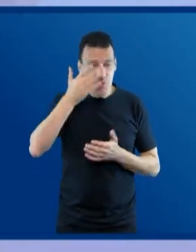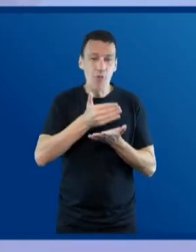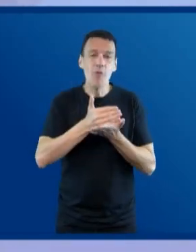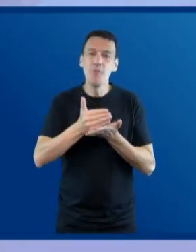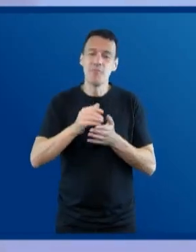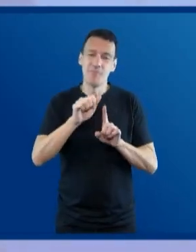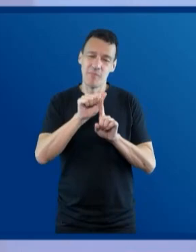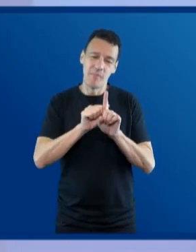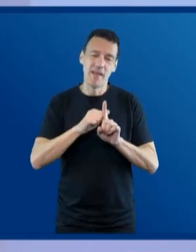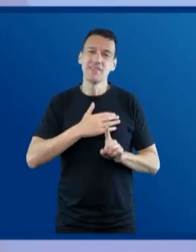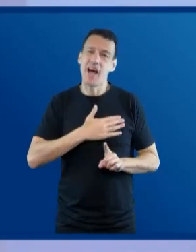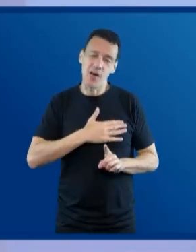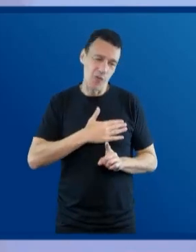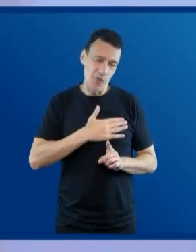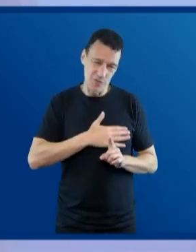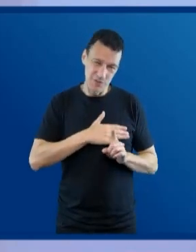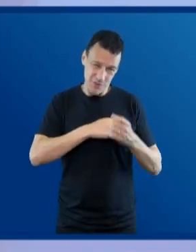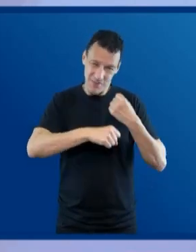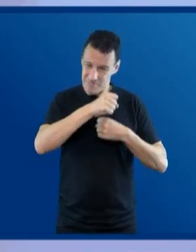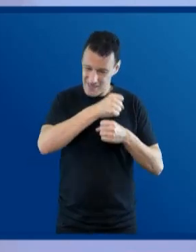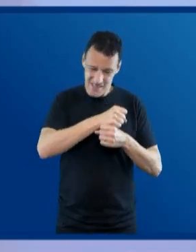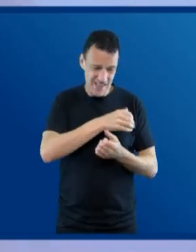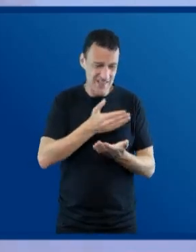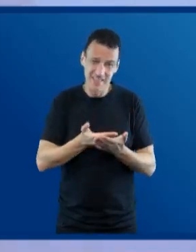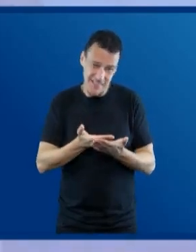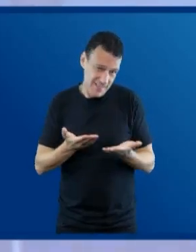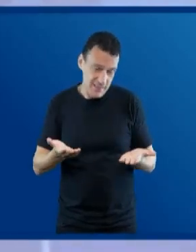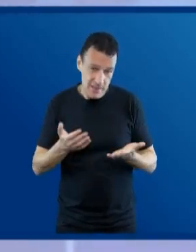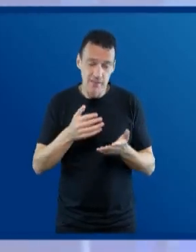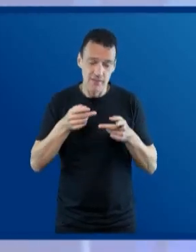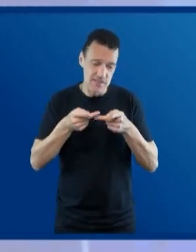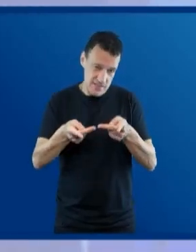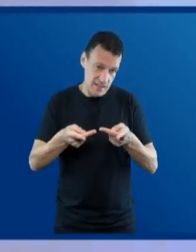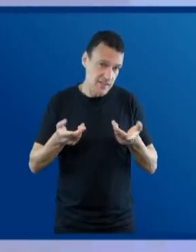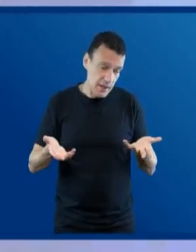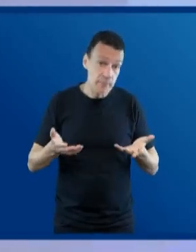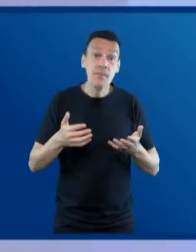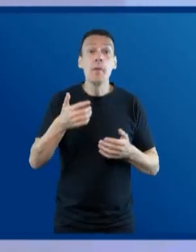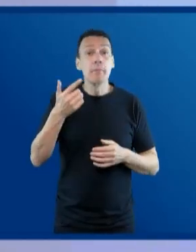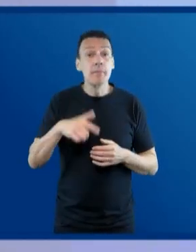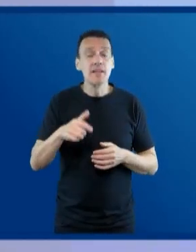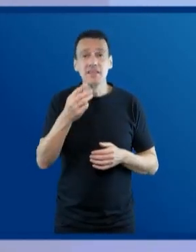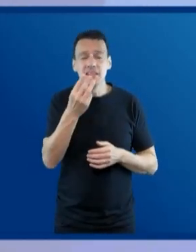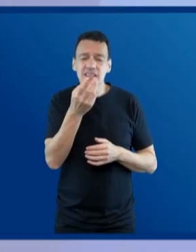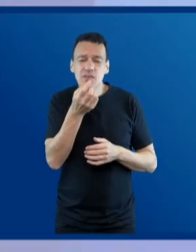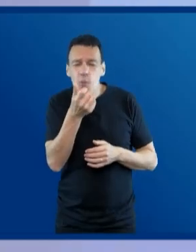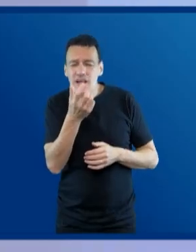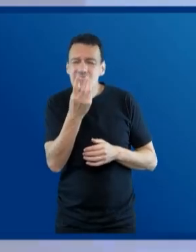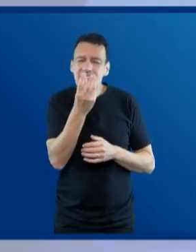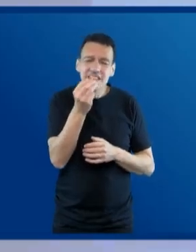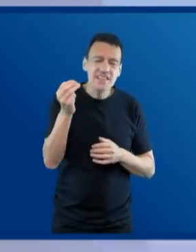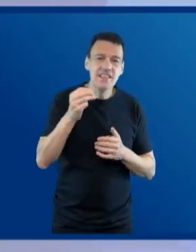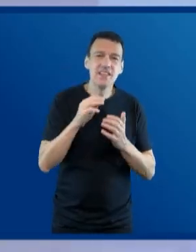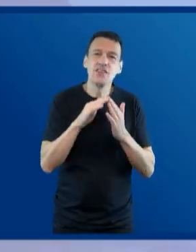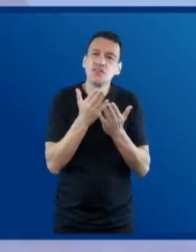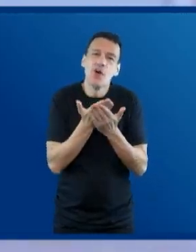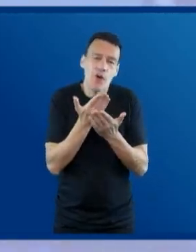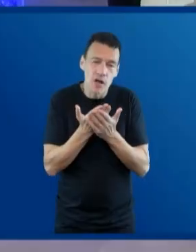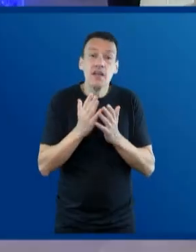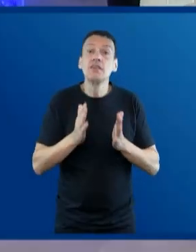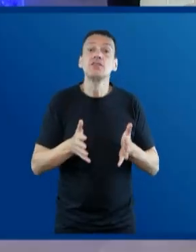que visitaram já o museu, mais quase 300 escolas, né, Lu? Quase 300 escolas que já vieram